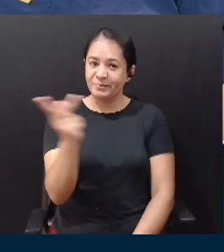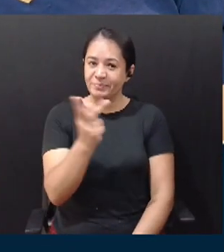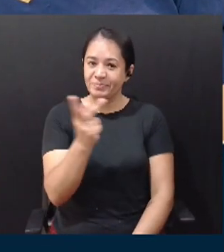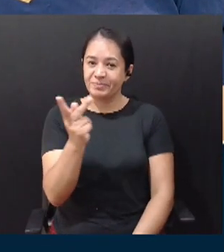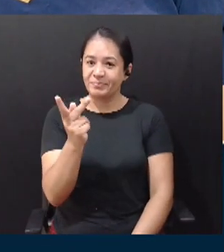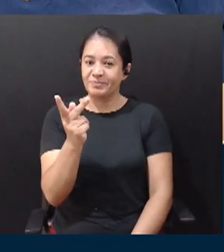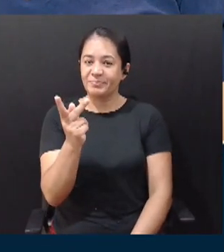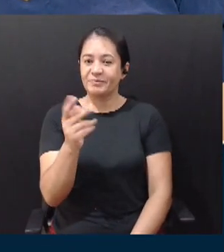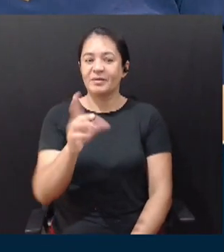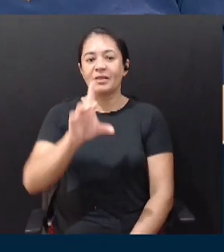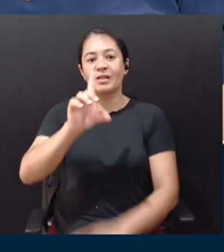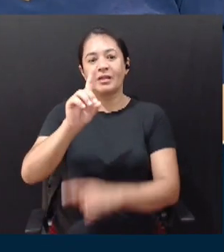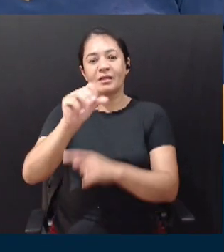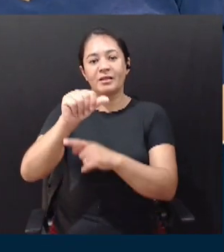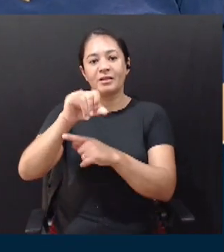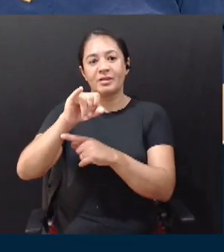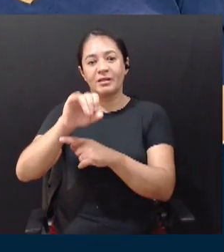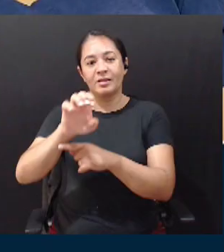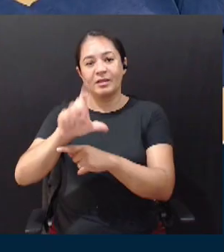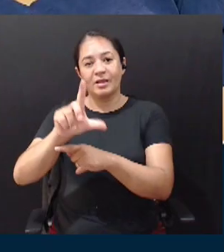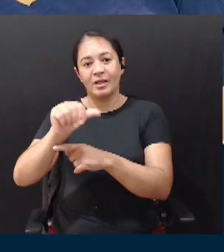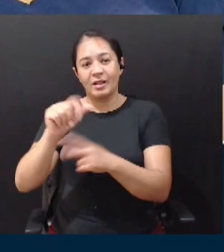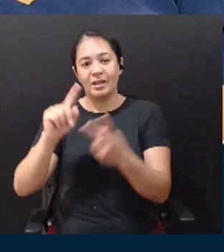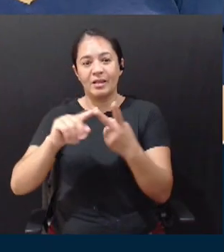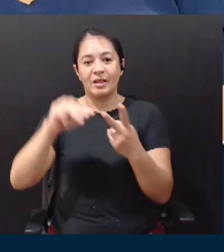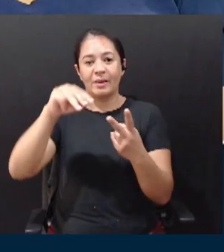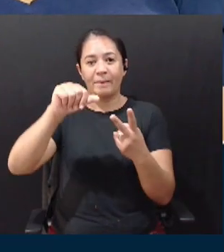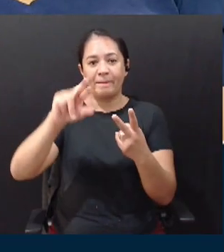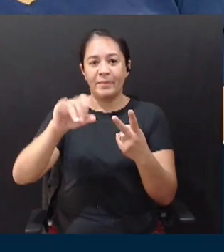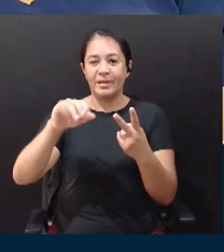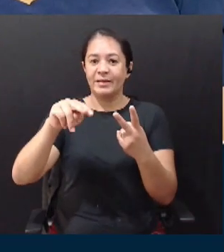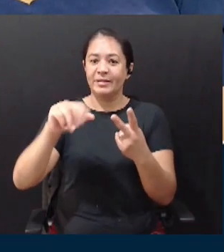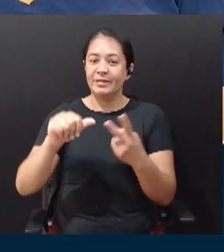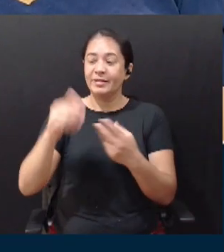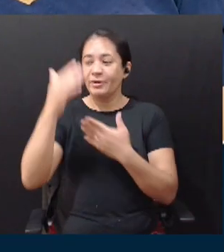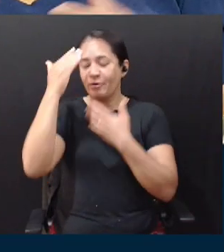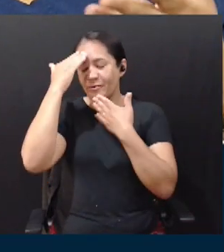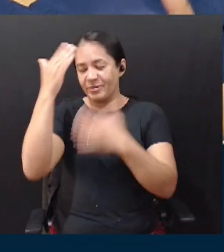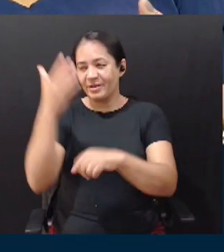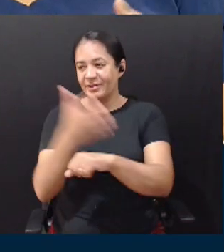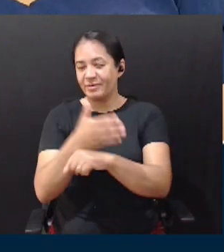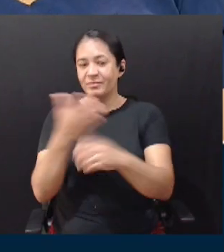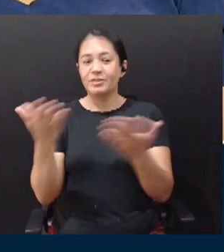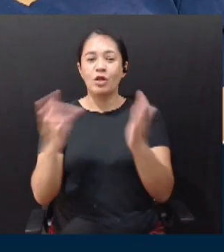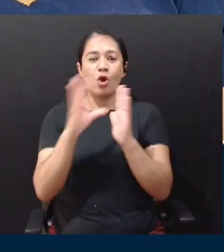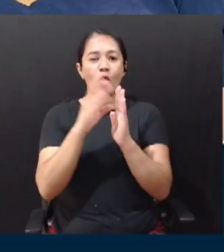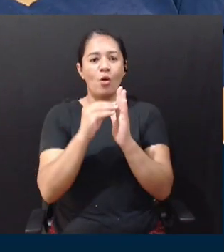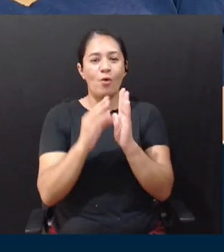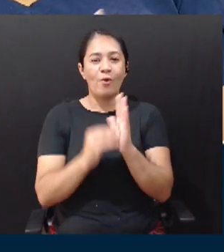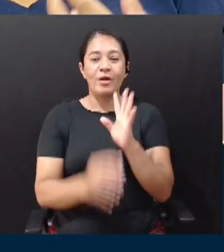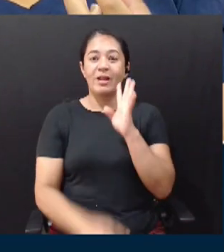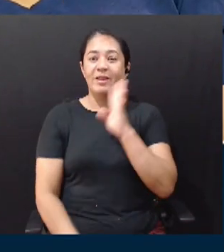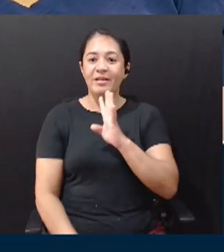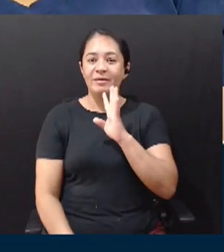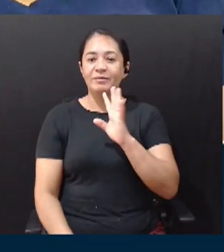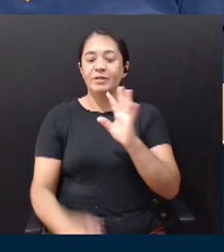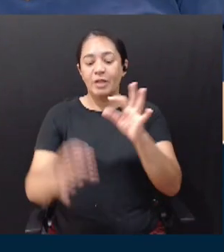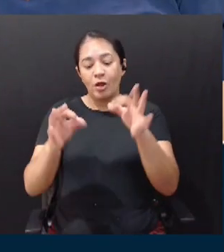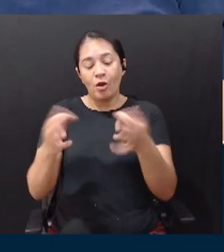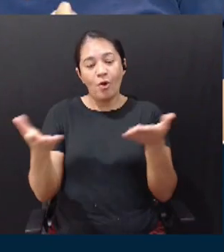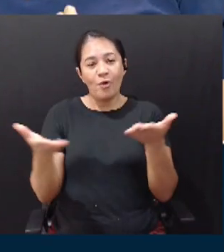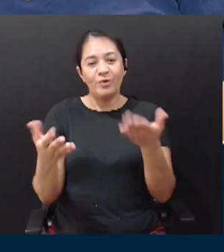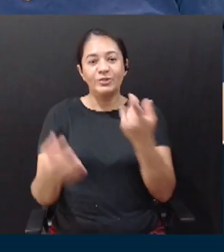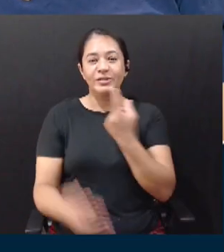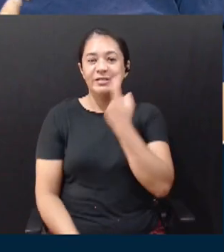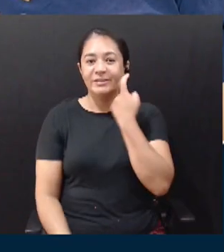e a Marina. Muito obrigada pela participação e pela entrega de um conteúdo bem legal, justamente hoje na sexta-feira, que vai fazer